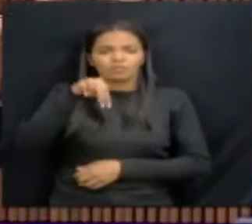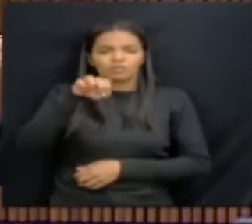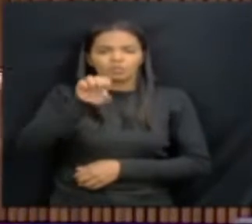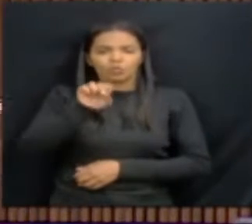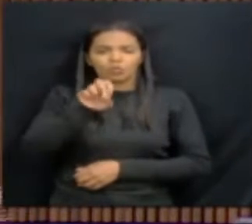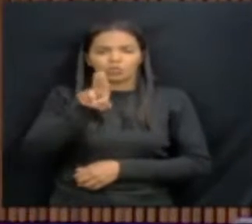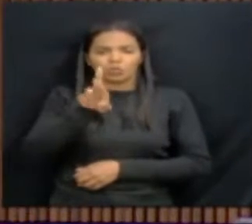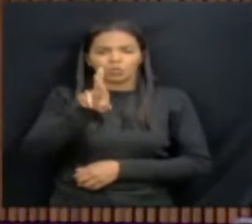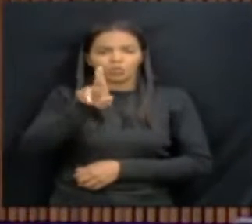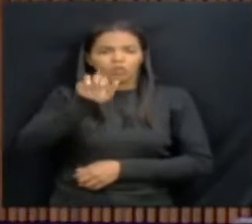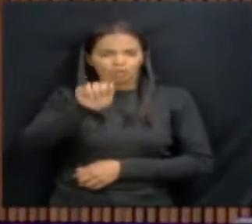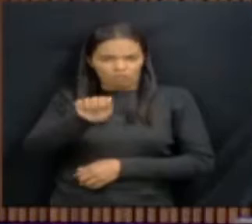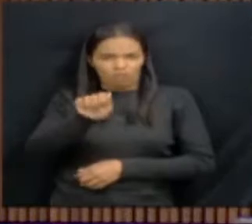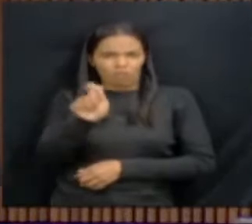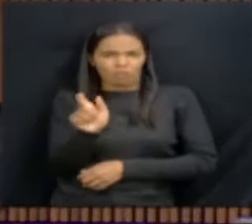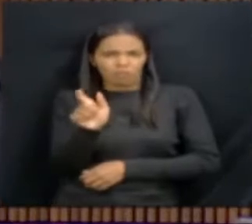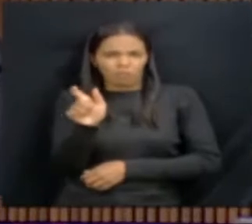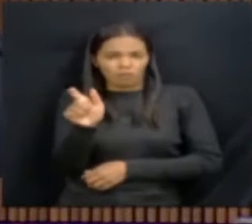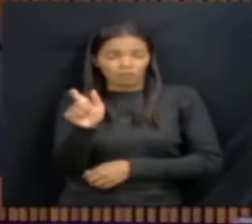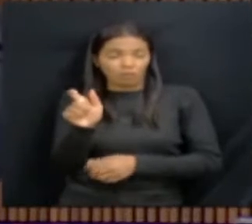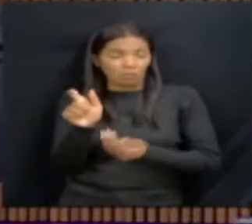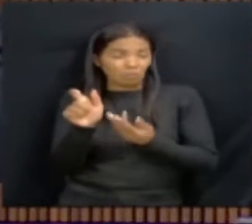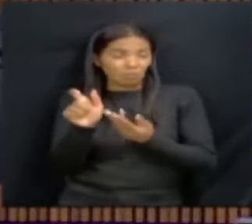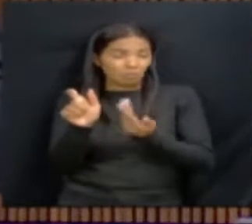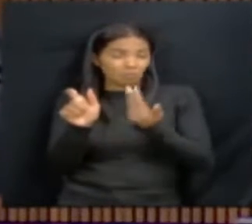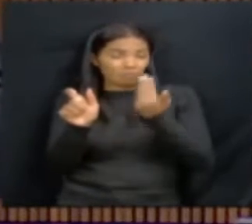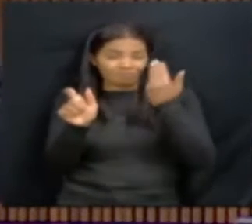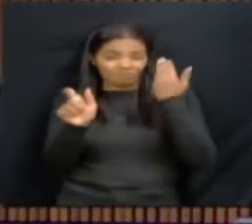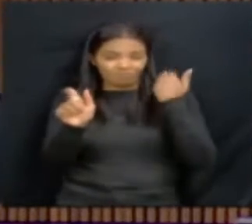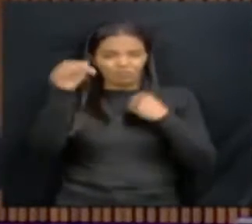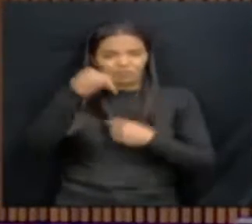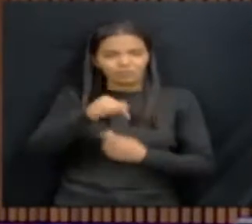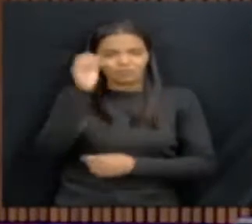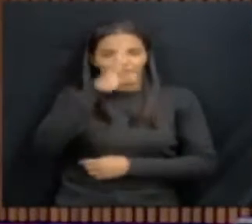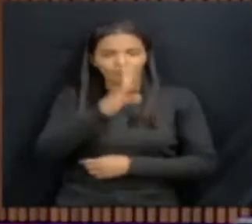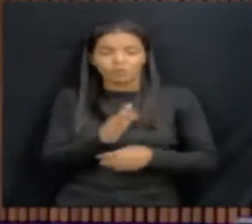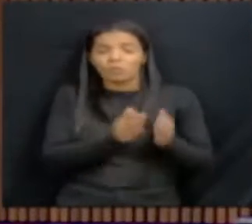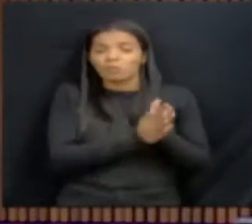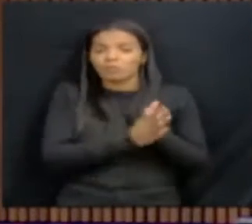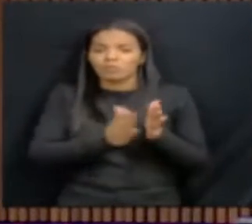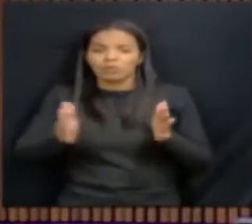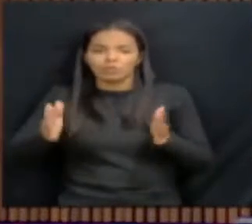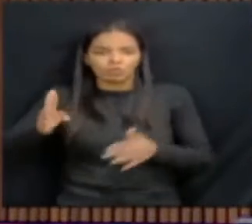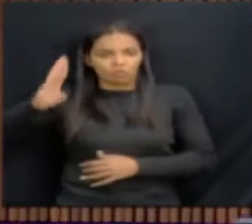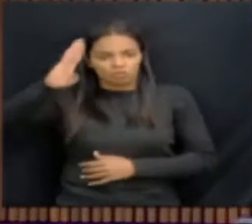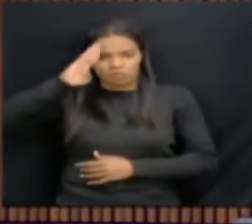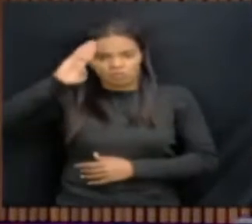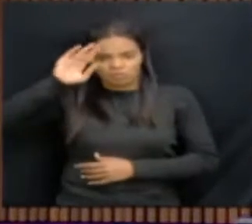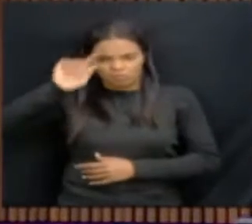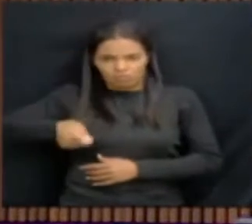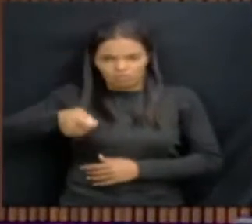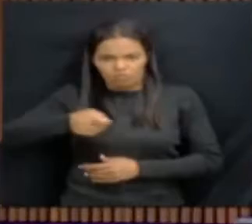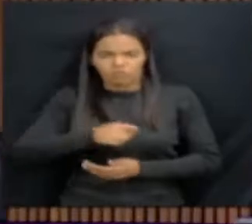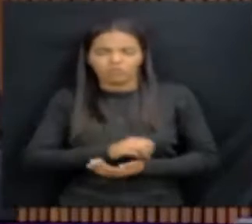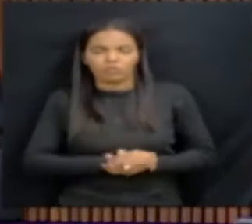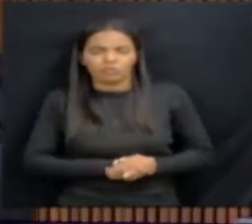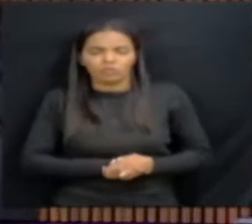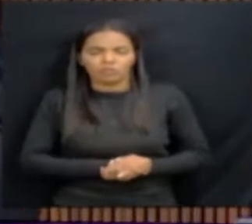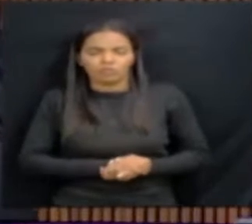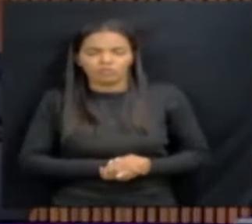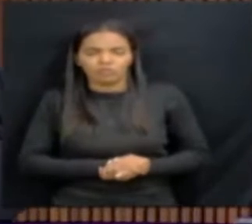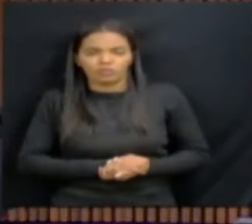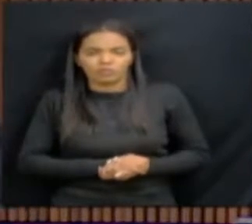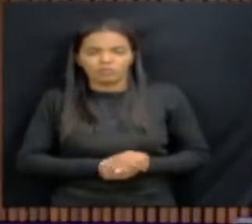muito triste, que foi durante o regime militar. Segundo que